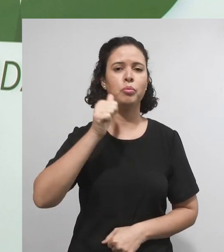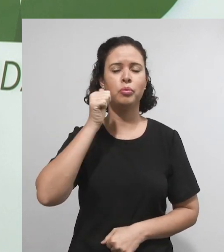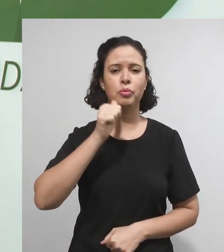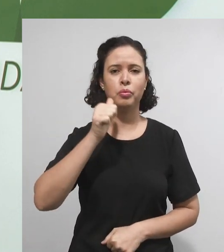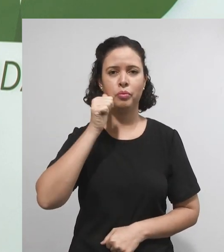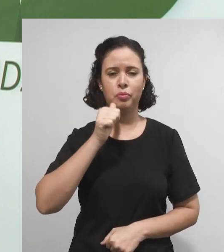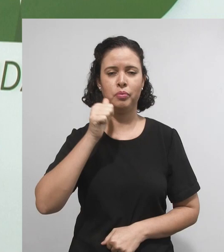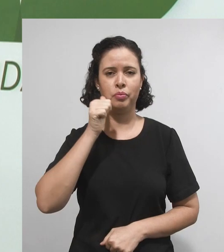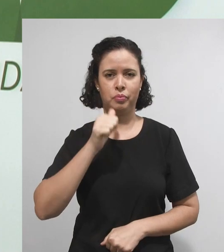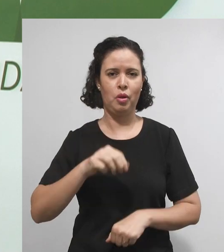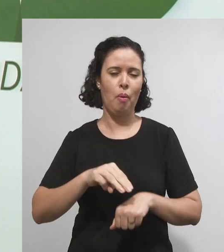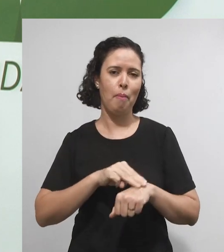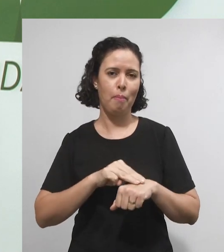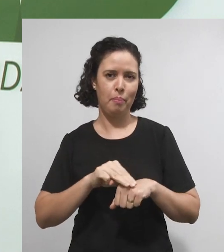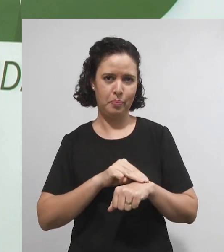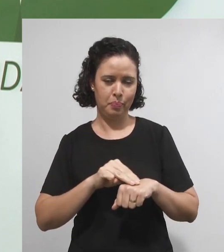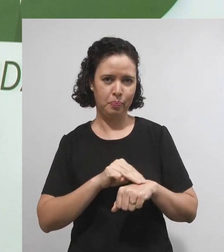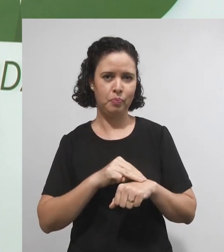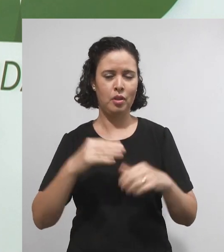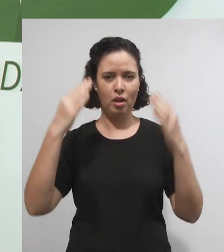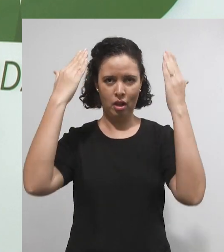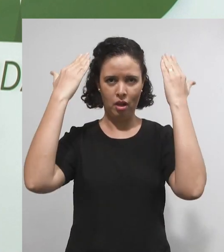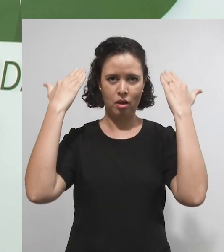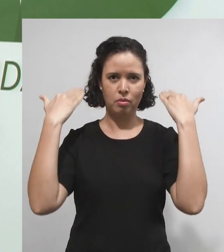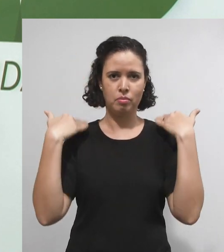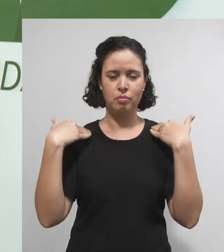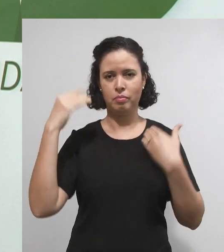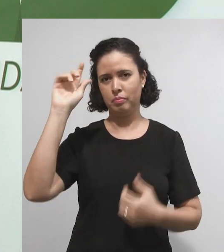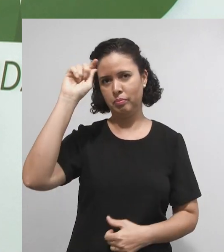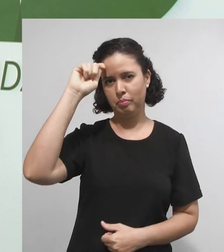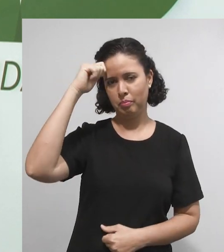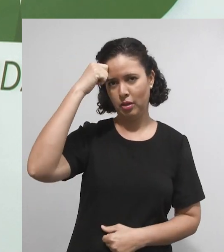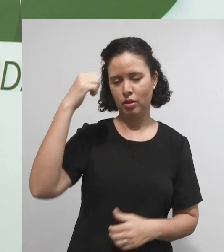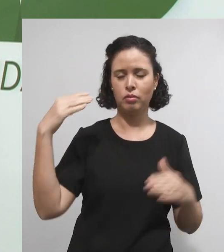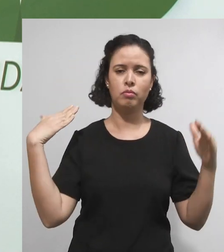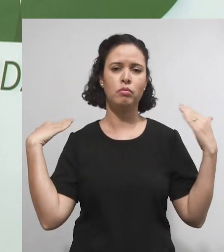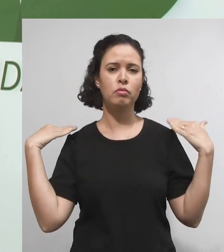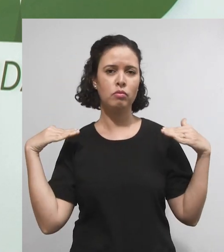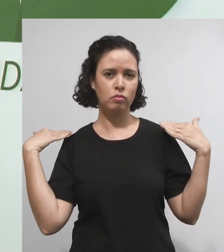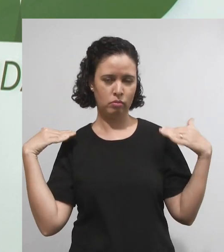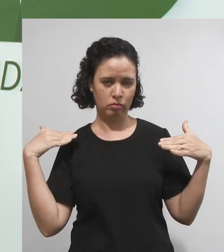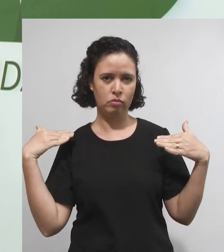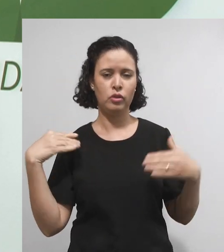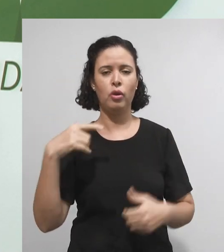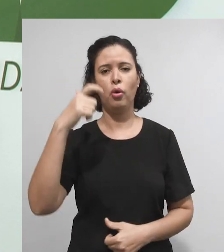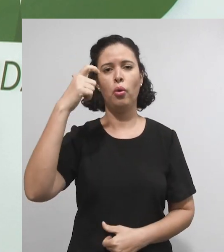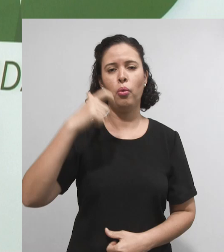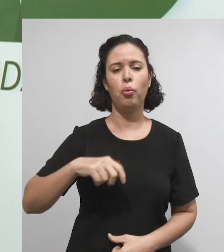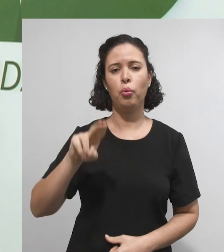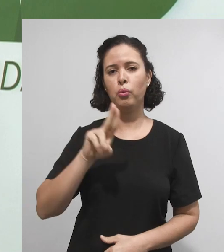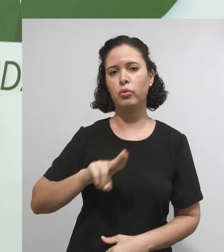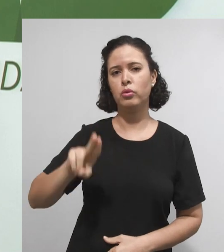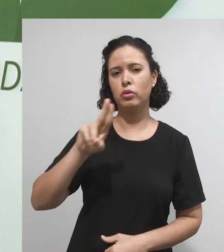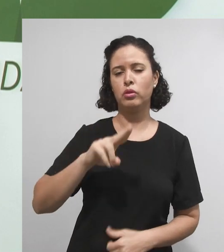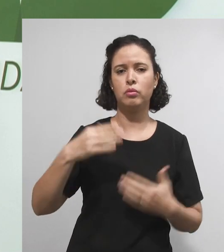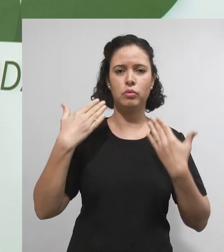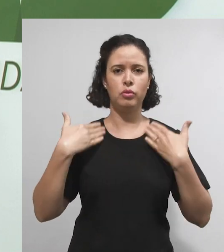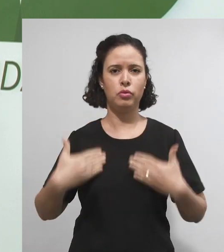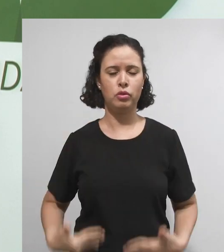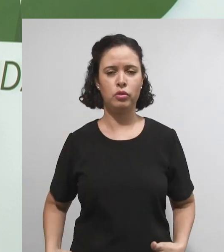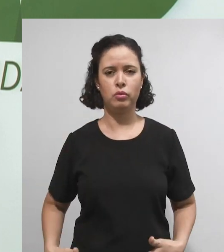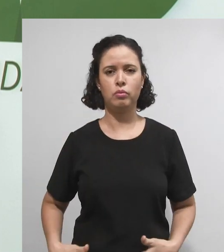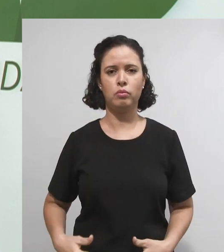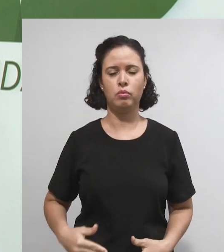uma mulher parda, de cabelos pretos até a altura do ombro. Estou com um vestido